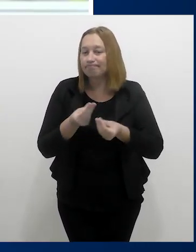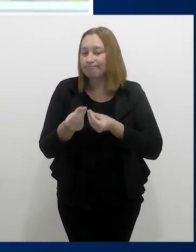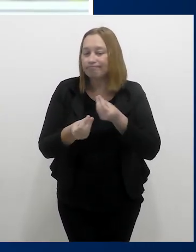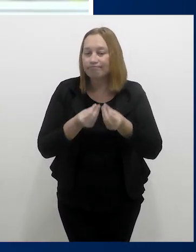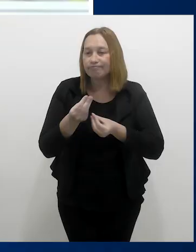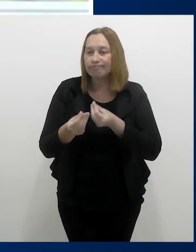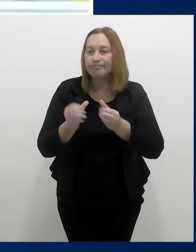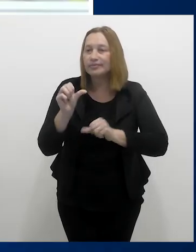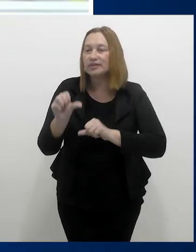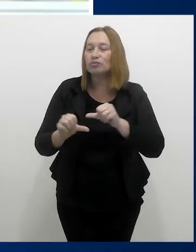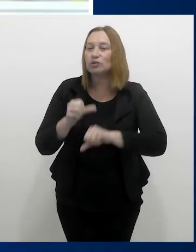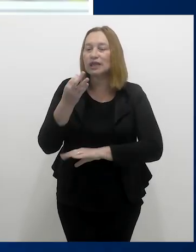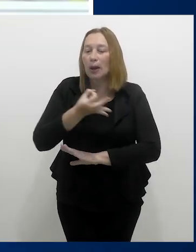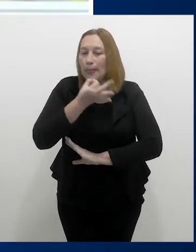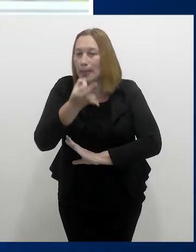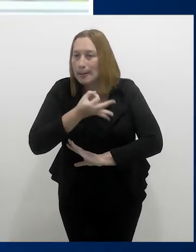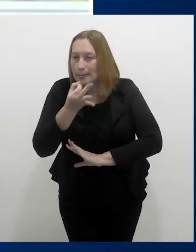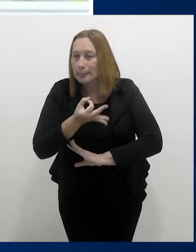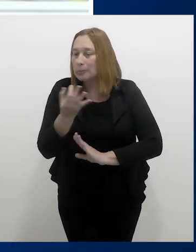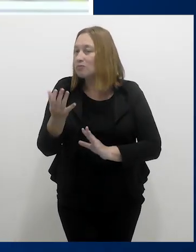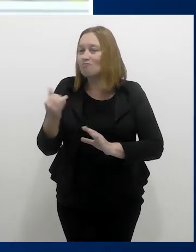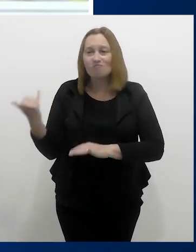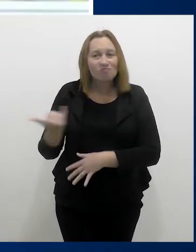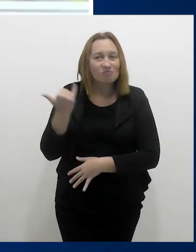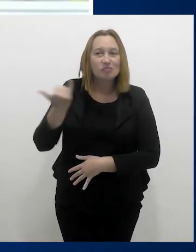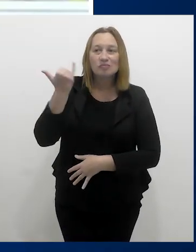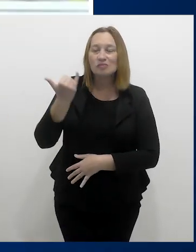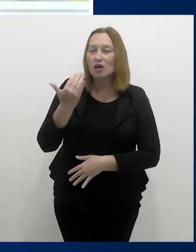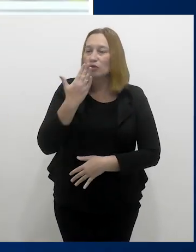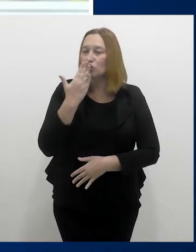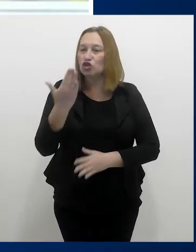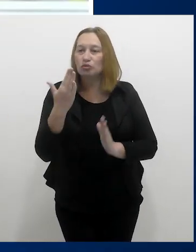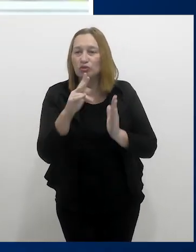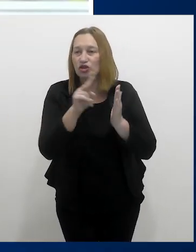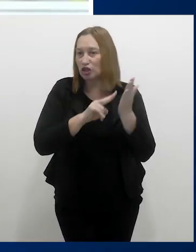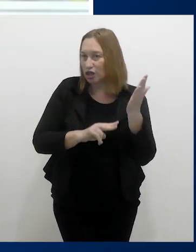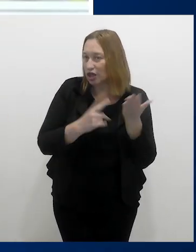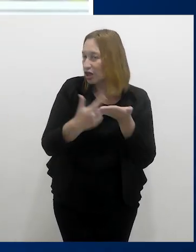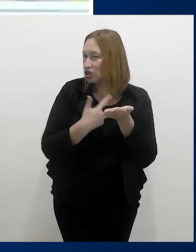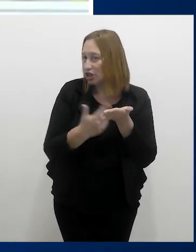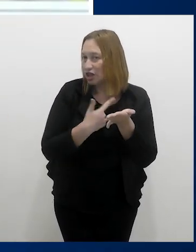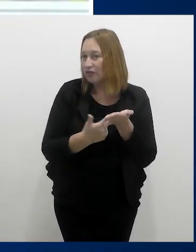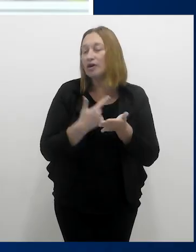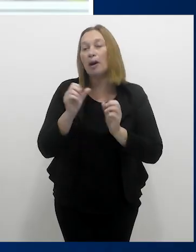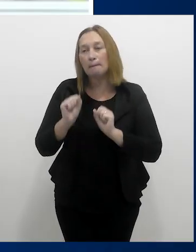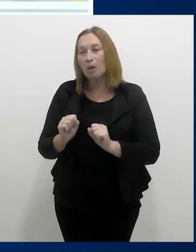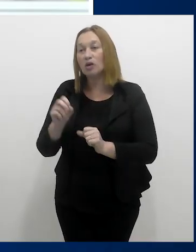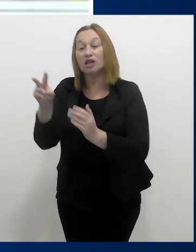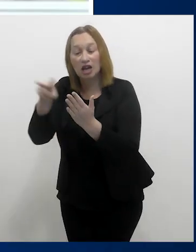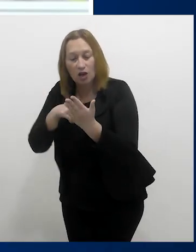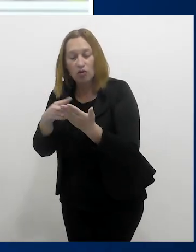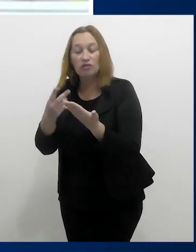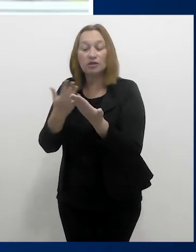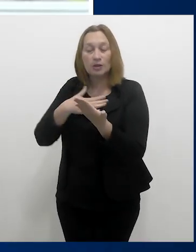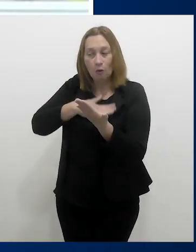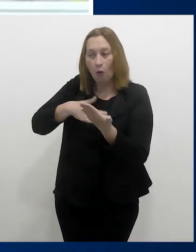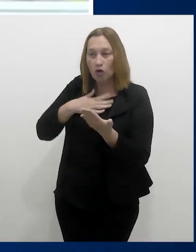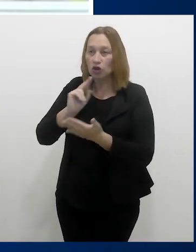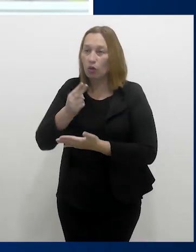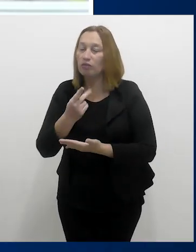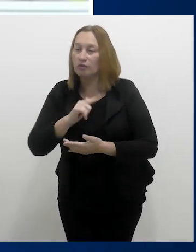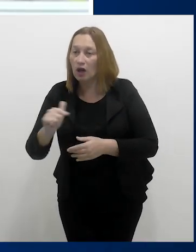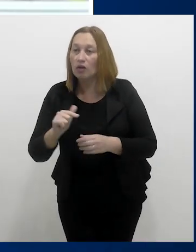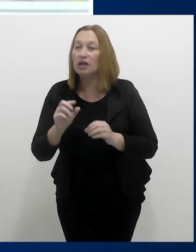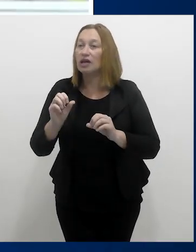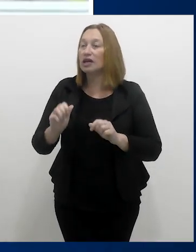de você se mudar opiniões, e não importa o tipo de livro que você lê, você pode ler o que você gosta, né? Eu acho que